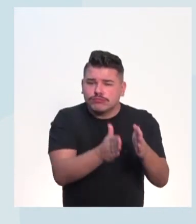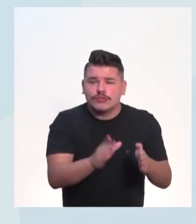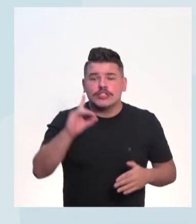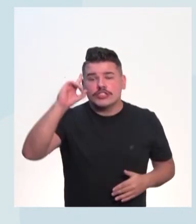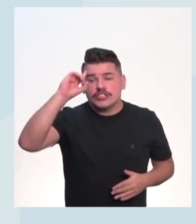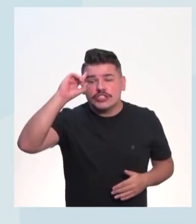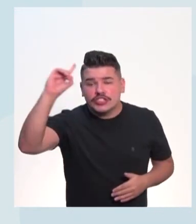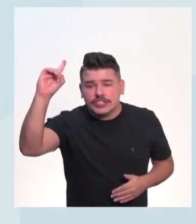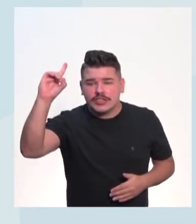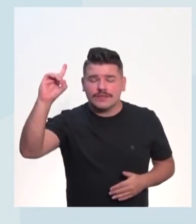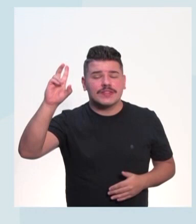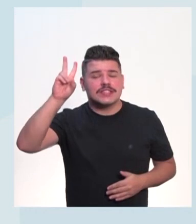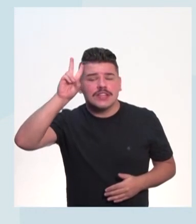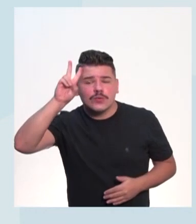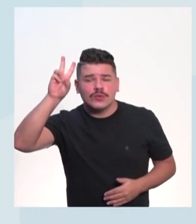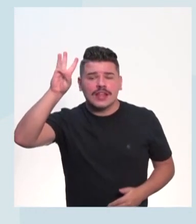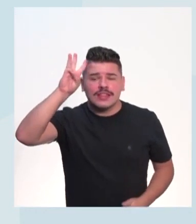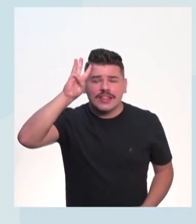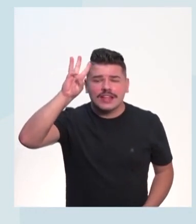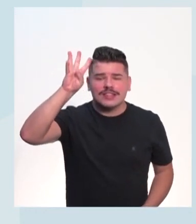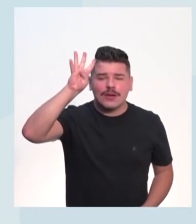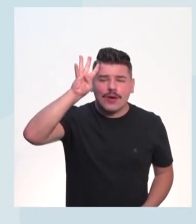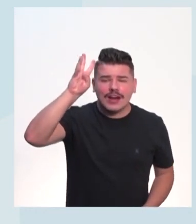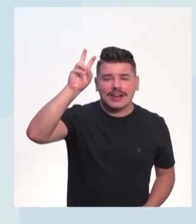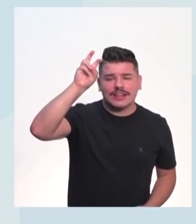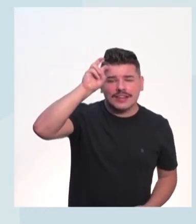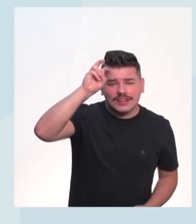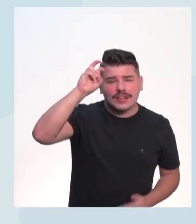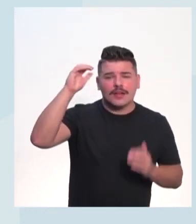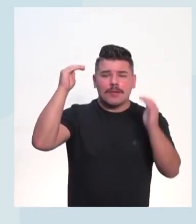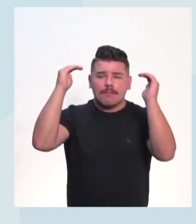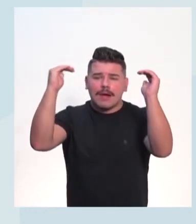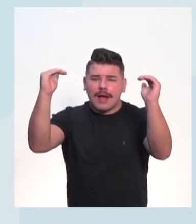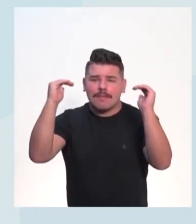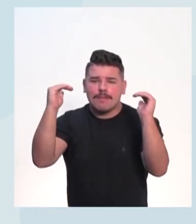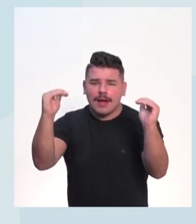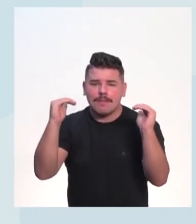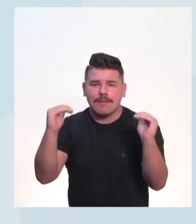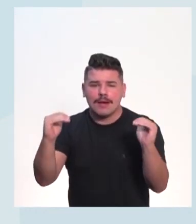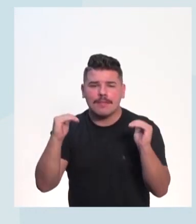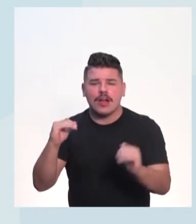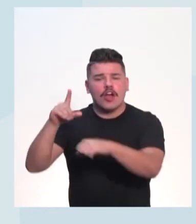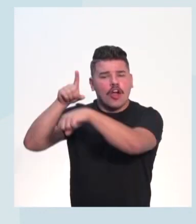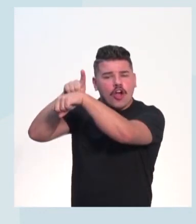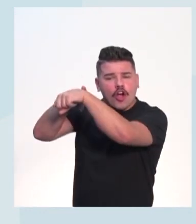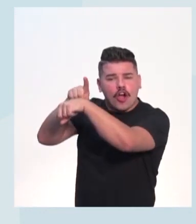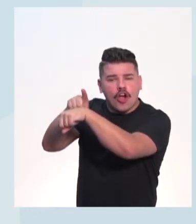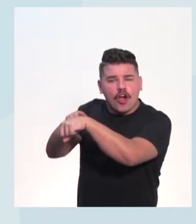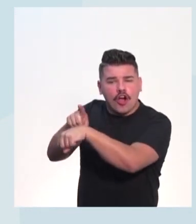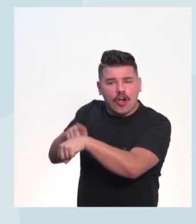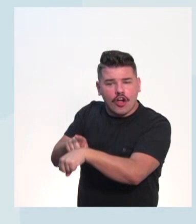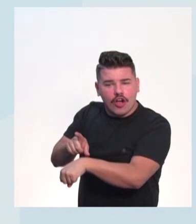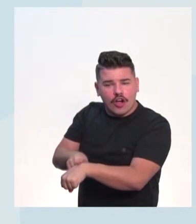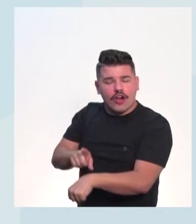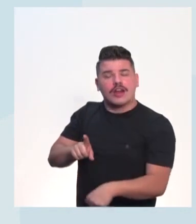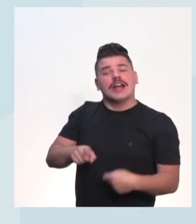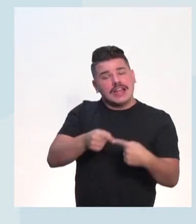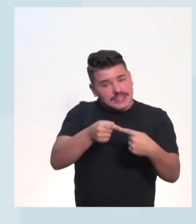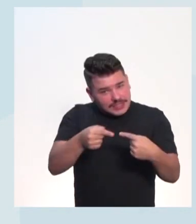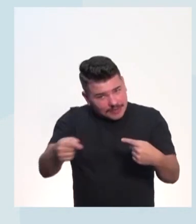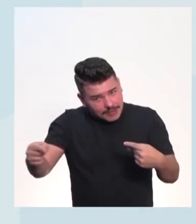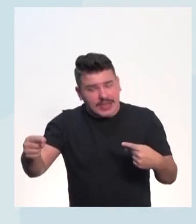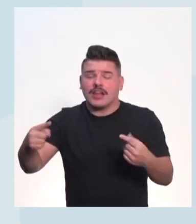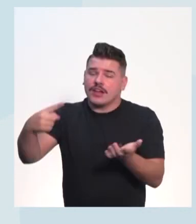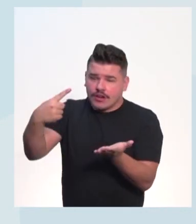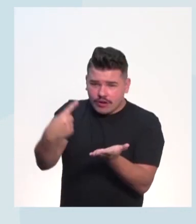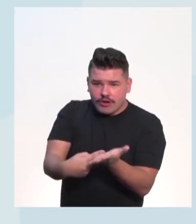sexta quadradinhos em que a gente vai marcar quais são os compromissos que a gente tem naquela semana. Muito importante que a